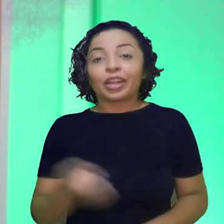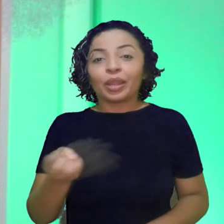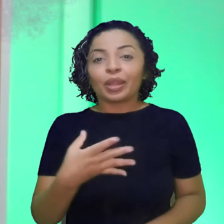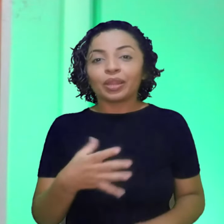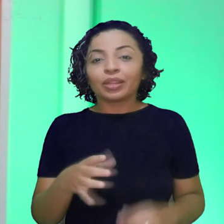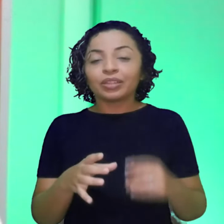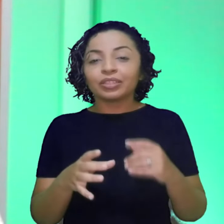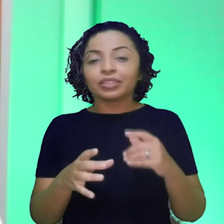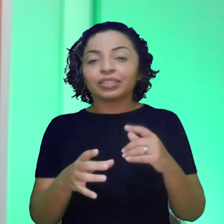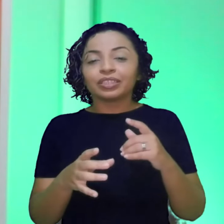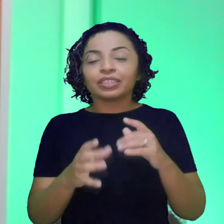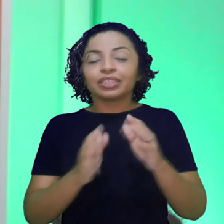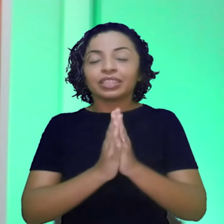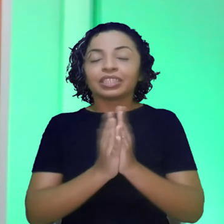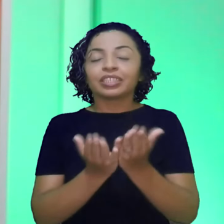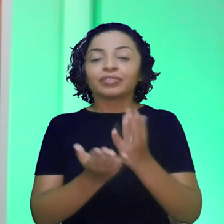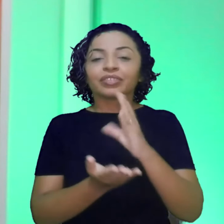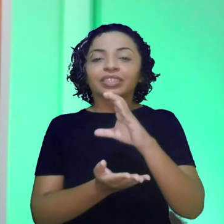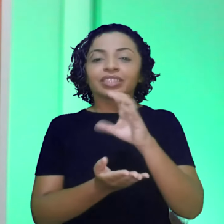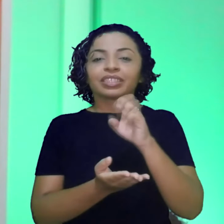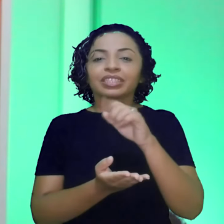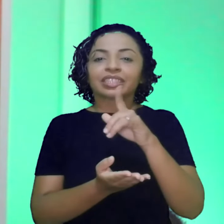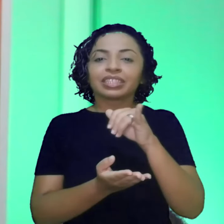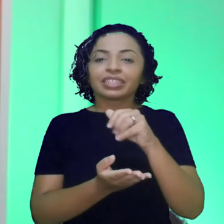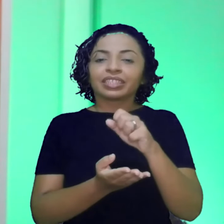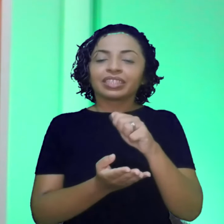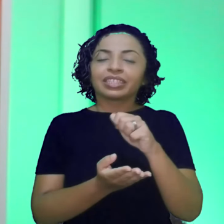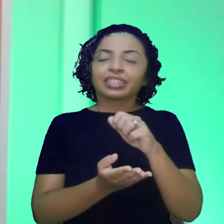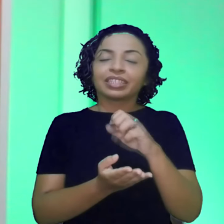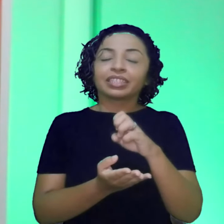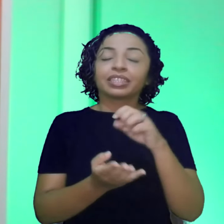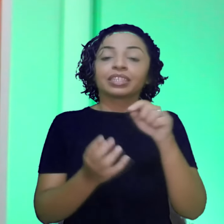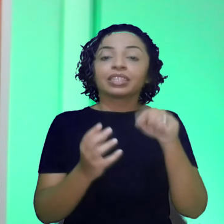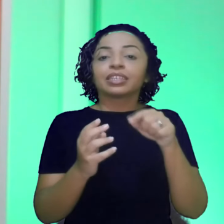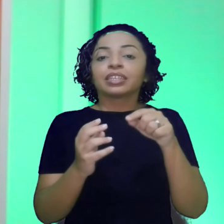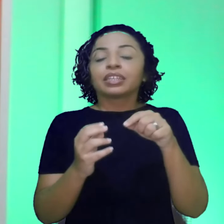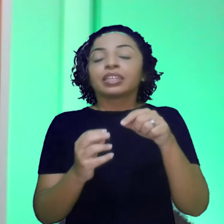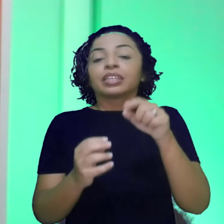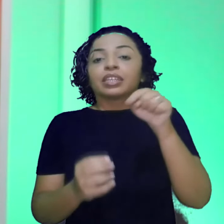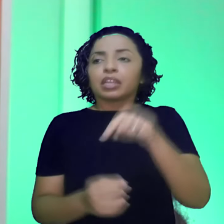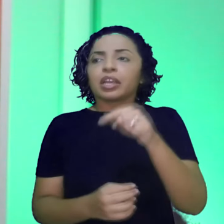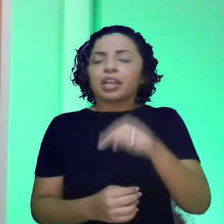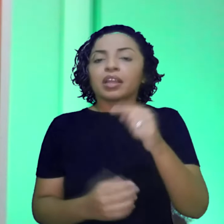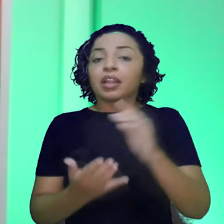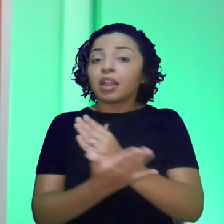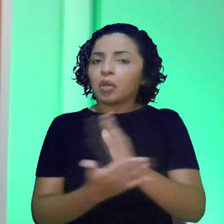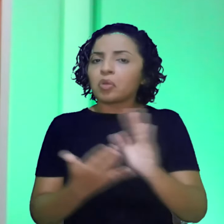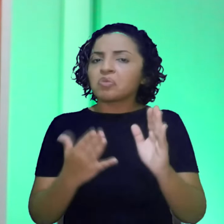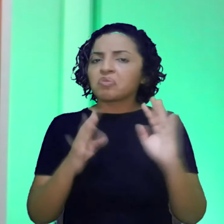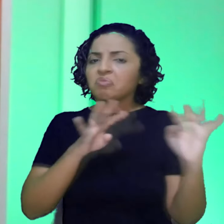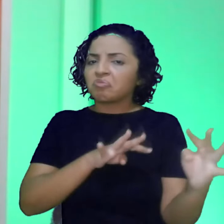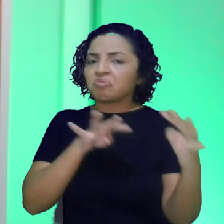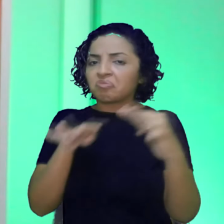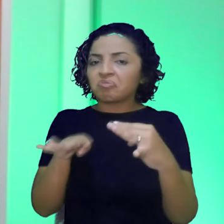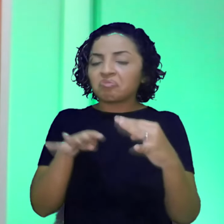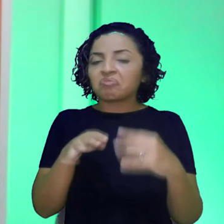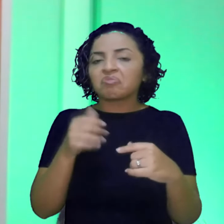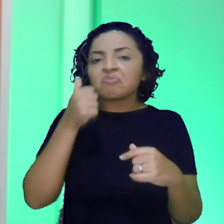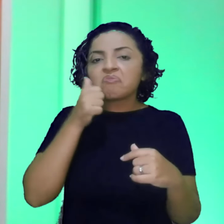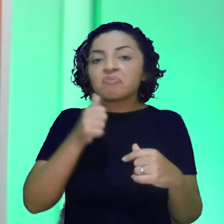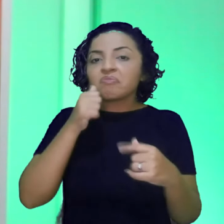Novo livro da Sally Rooney, autora de Pessoas Normais. É uma autora que tem ganhado uma visibilidade muito grande, né? Tá